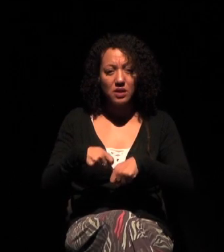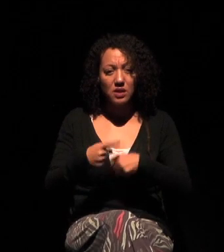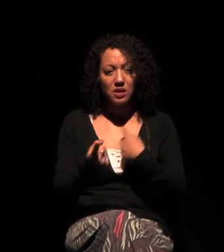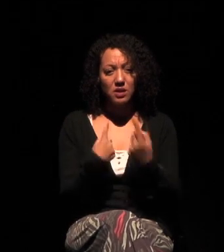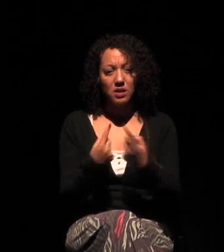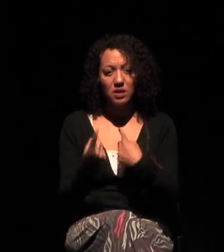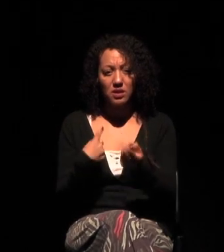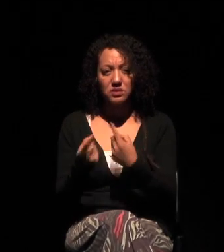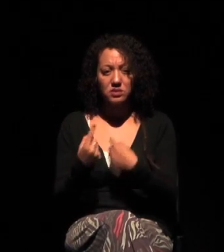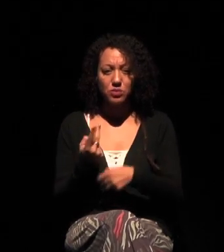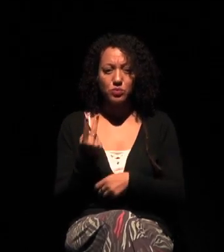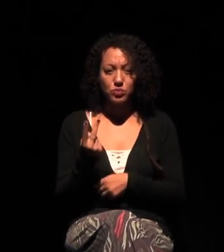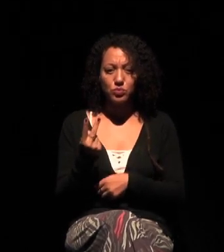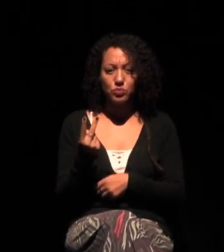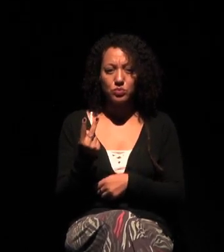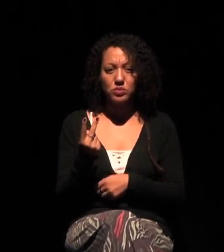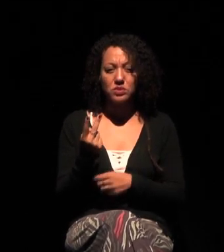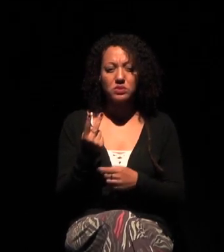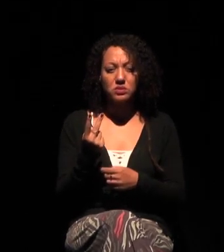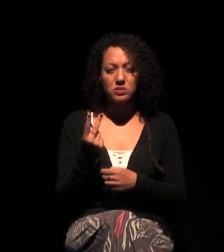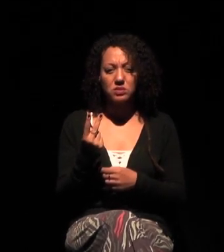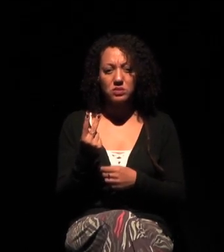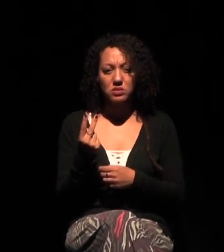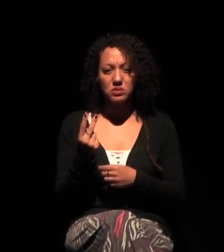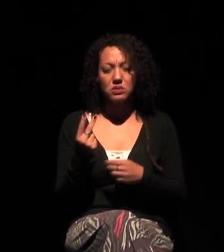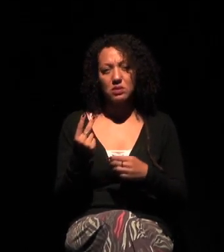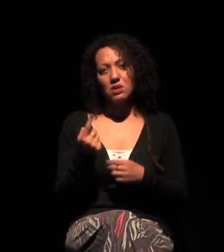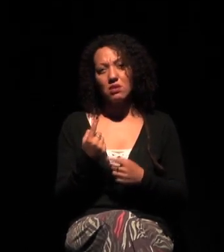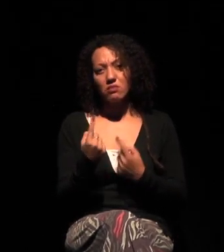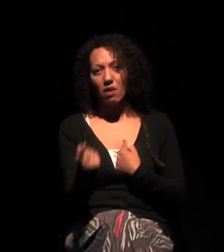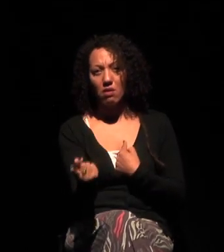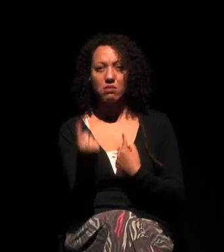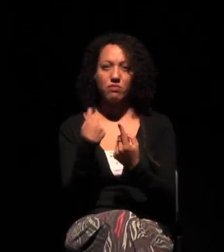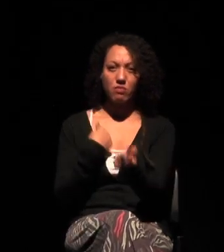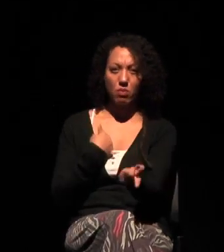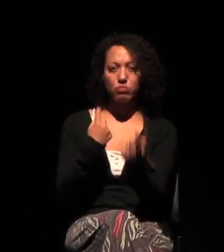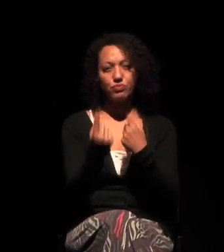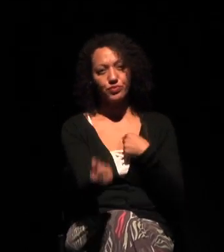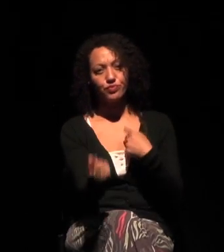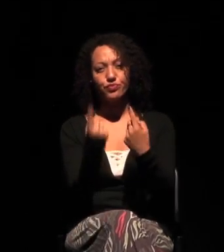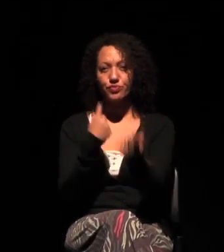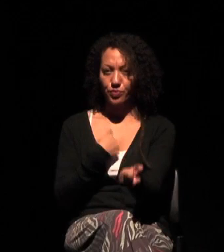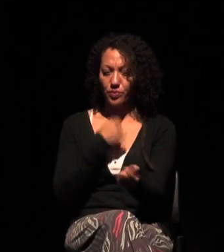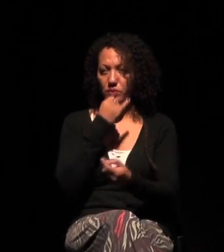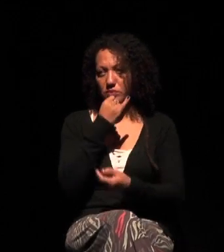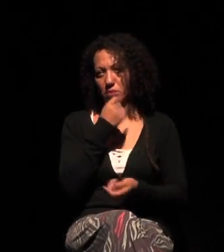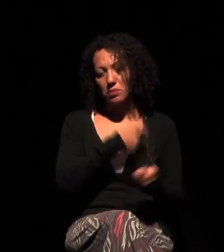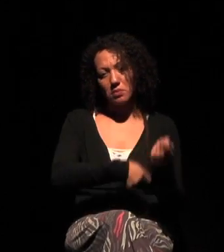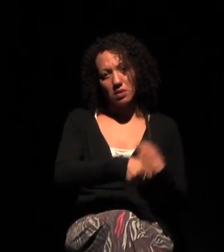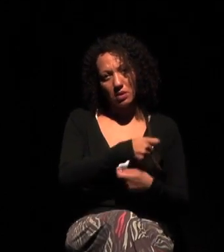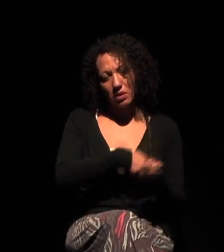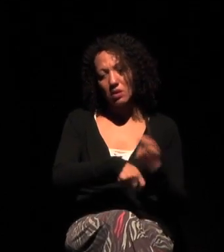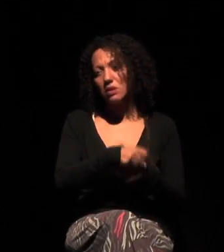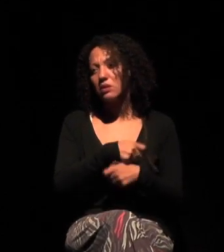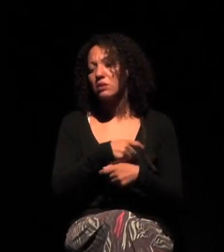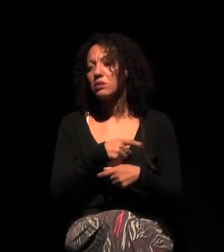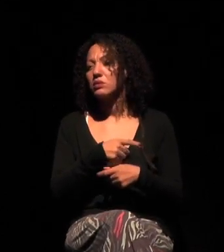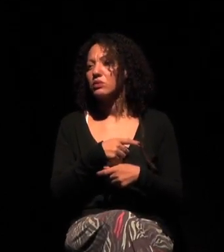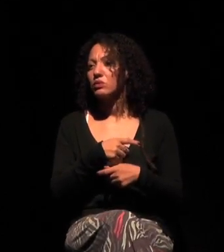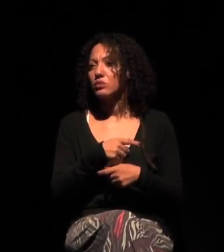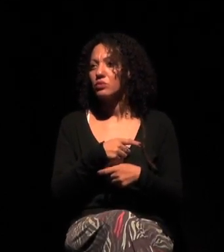trilha dentro é a universidad véu é o mercado e e é